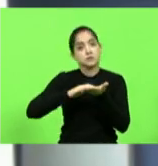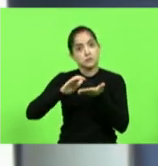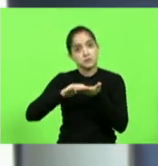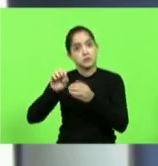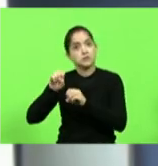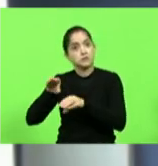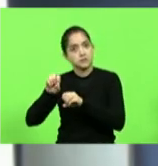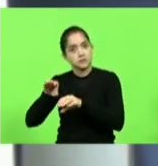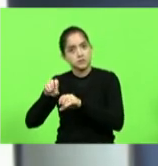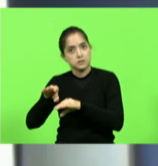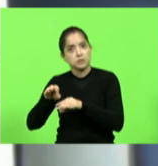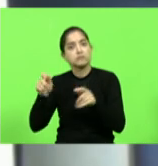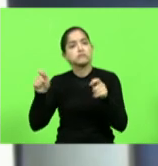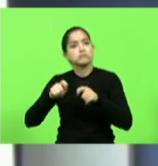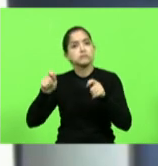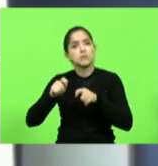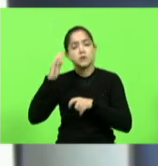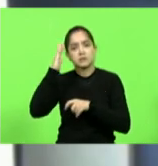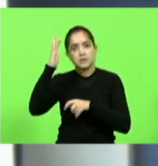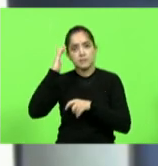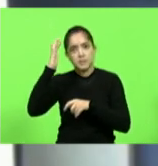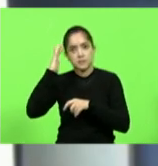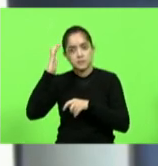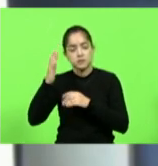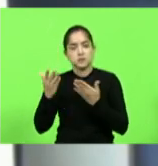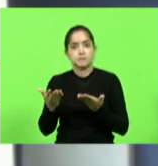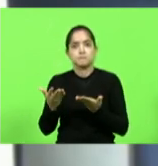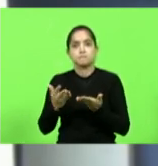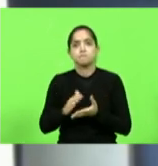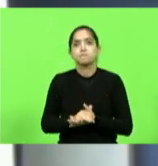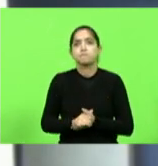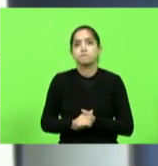nós possamos repensar essa situação. Tá?